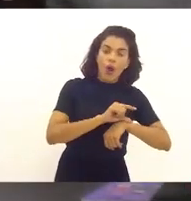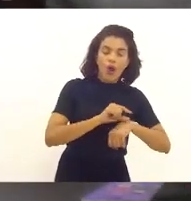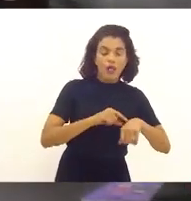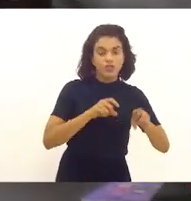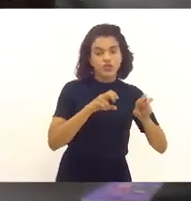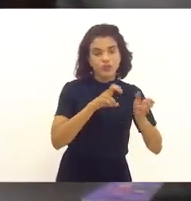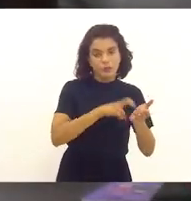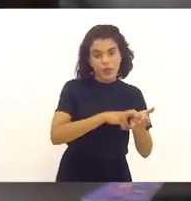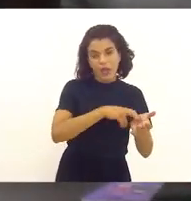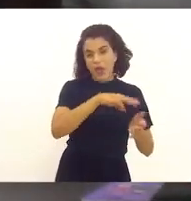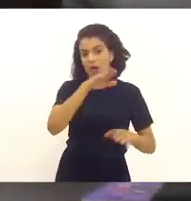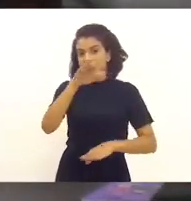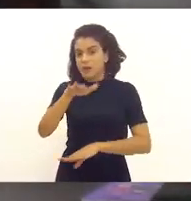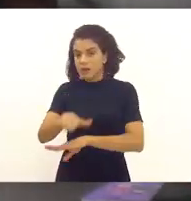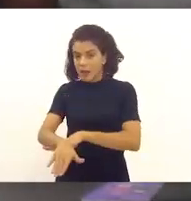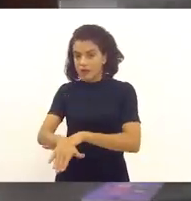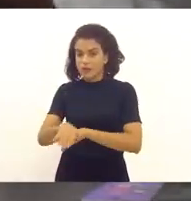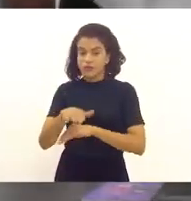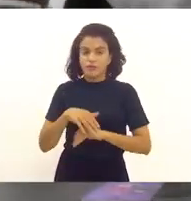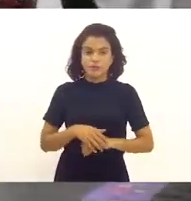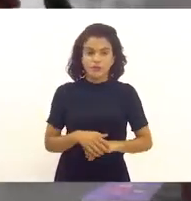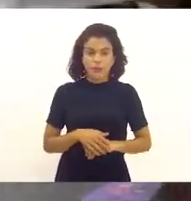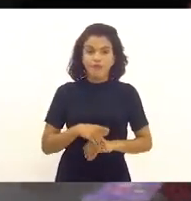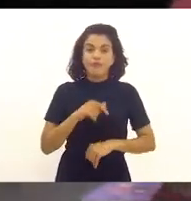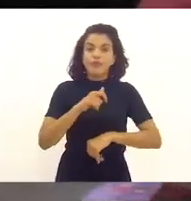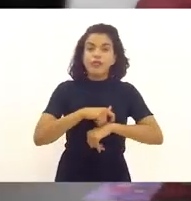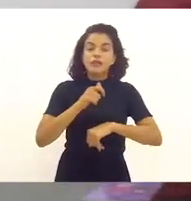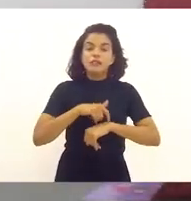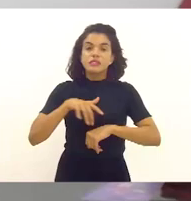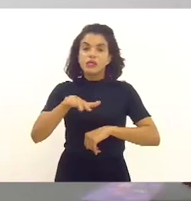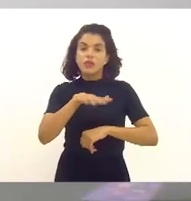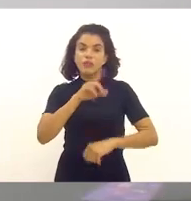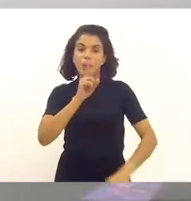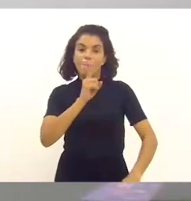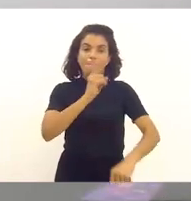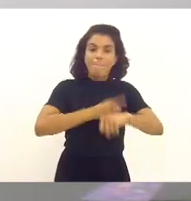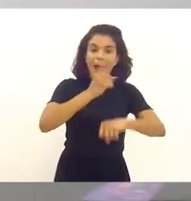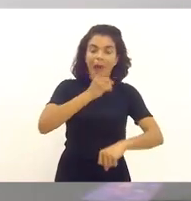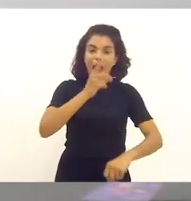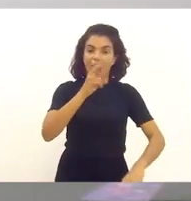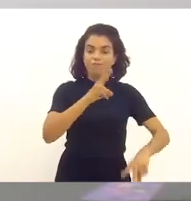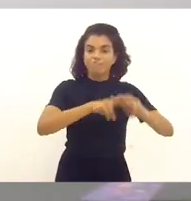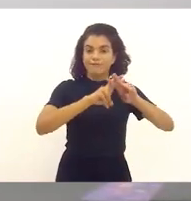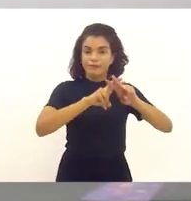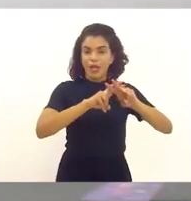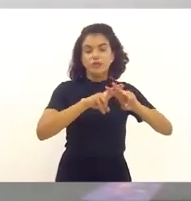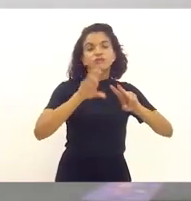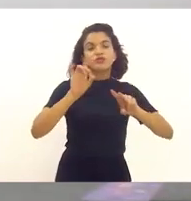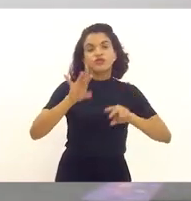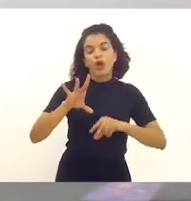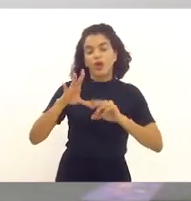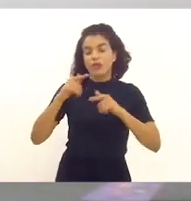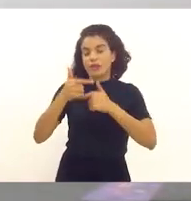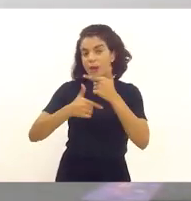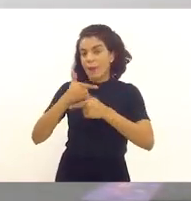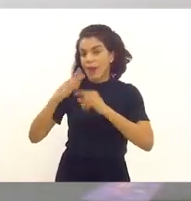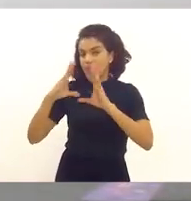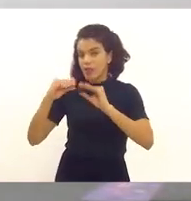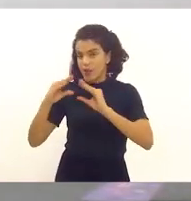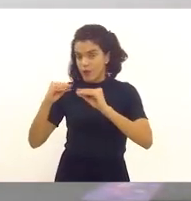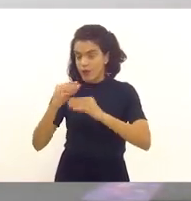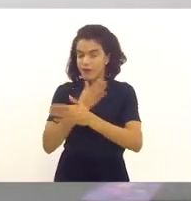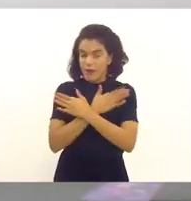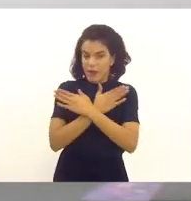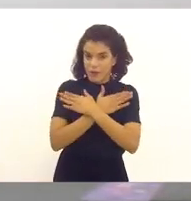aí Os Casos fragrânciais eles vão para central de flagrante no horário noturno sábado domingo e feriado